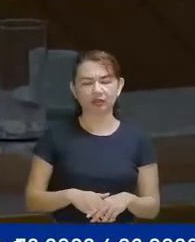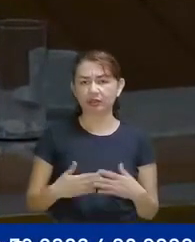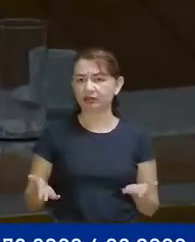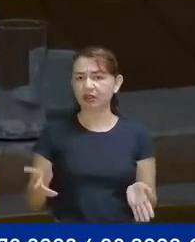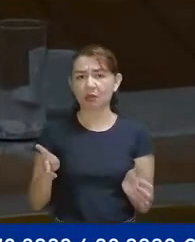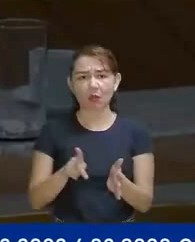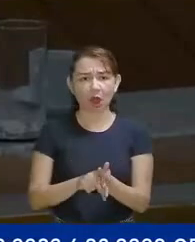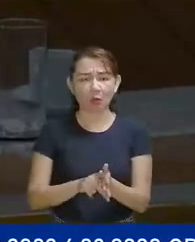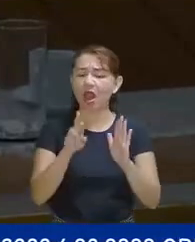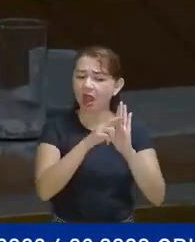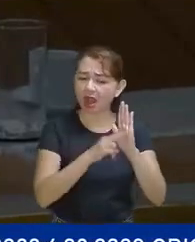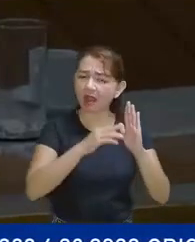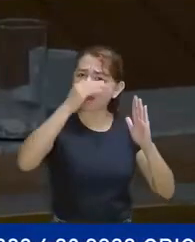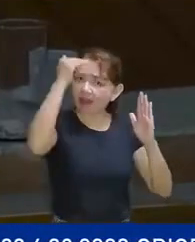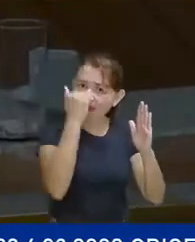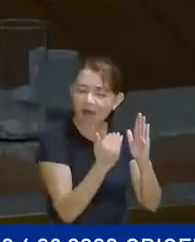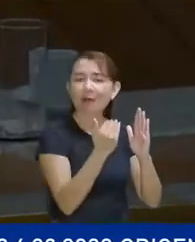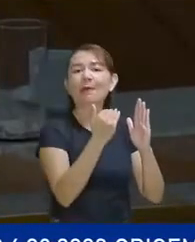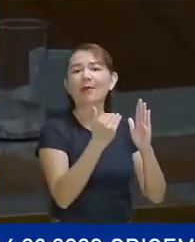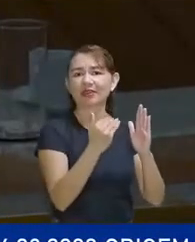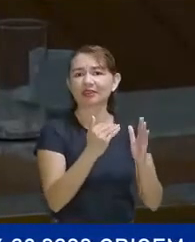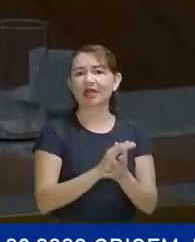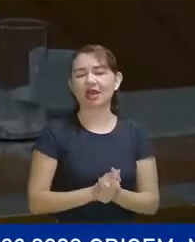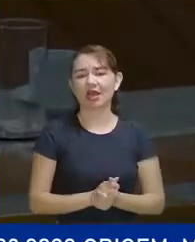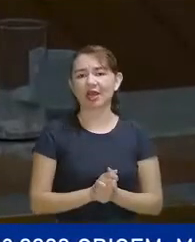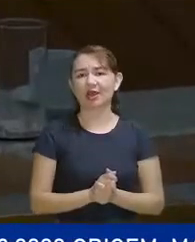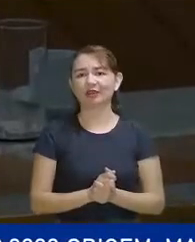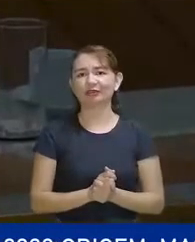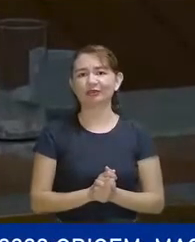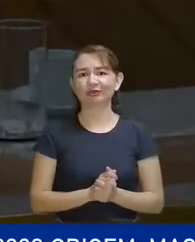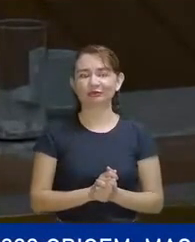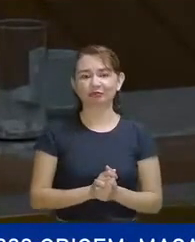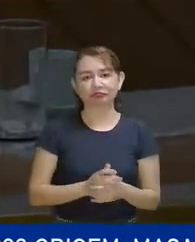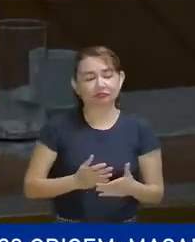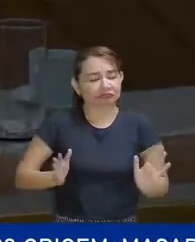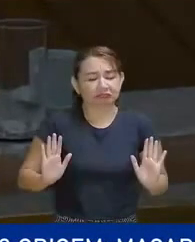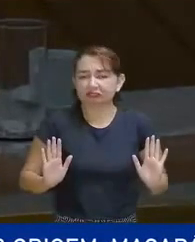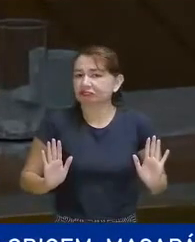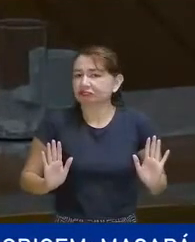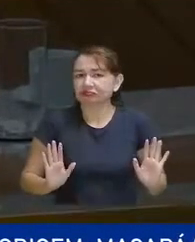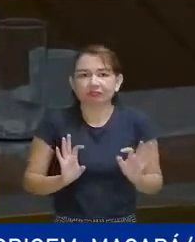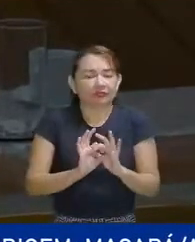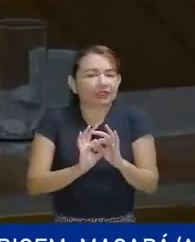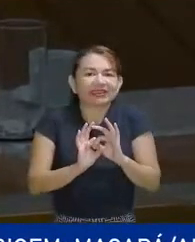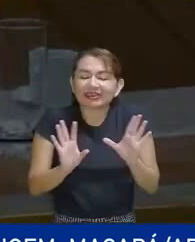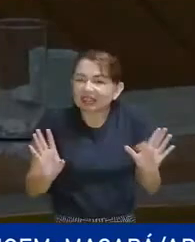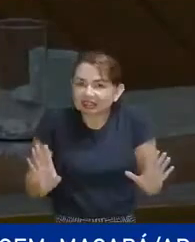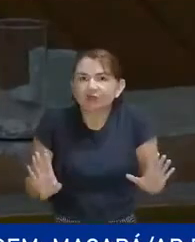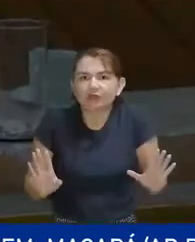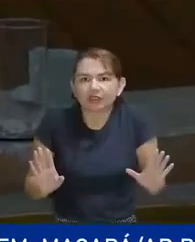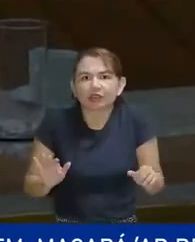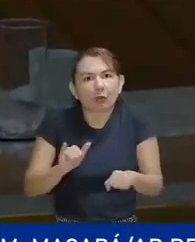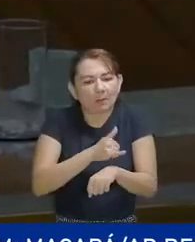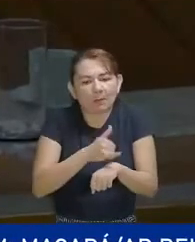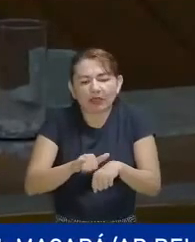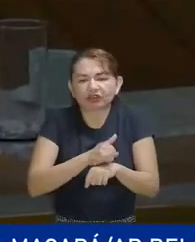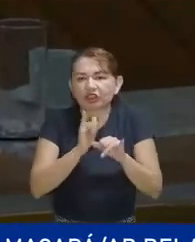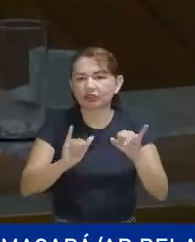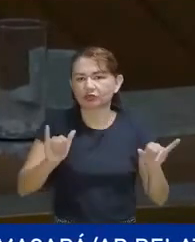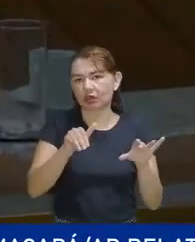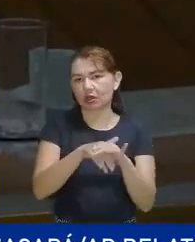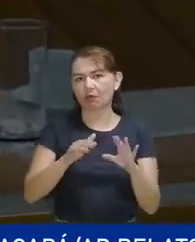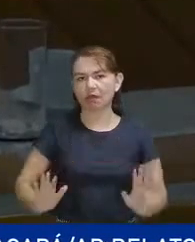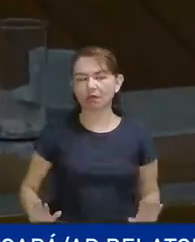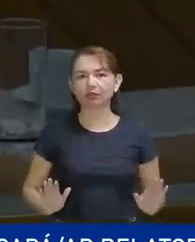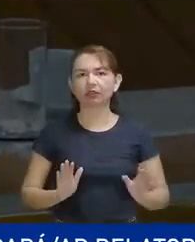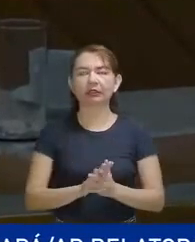seja permitido, que não seja em período de boca de urna, seja período permitido, enfim, você pode utilizar, é uma estratégia de campanha. Tem pessoas